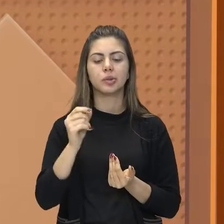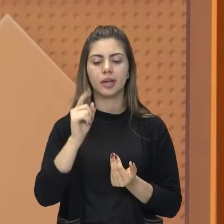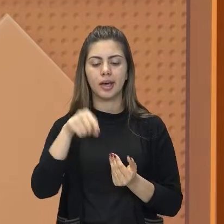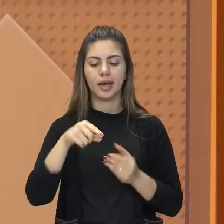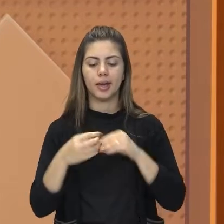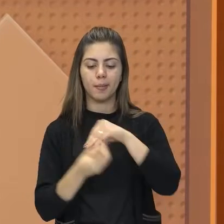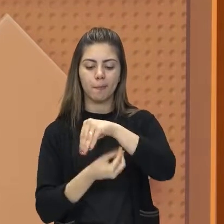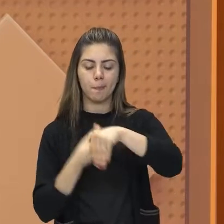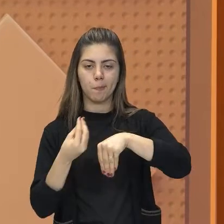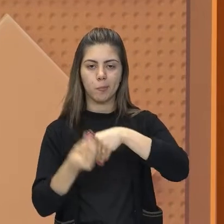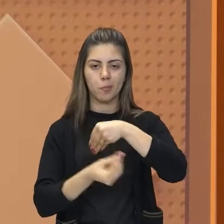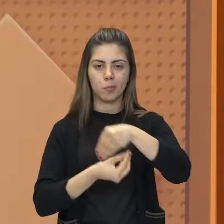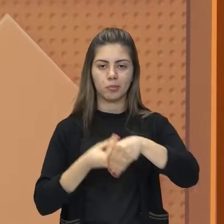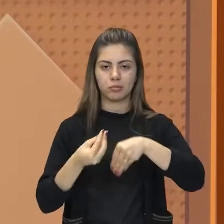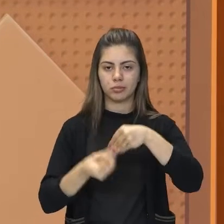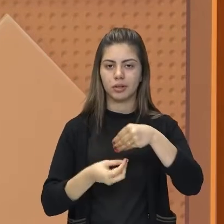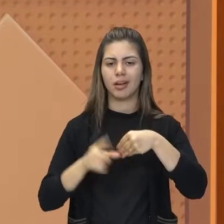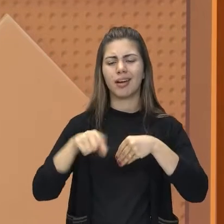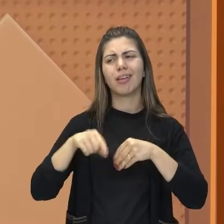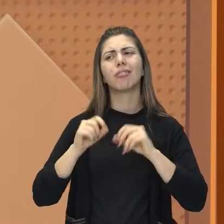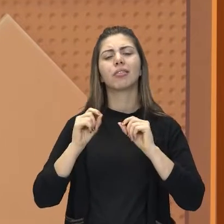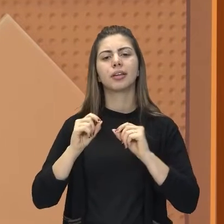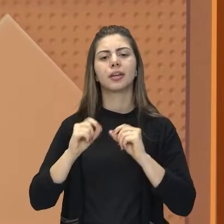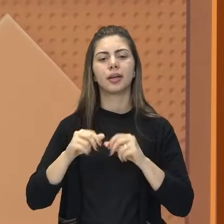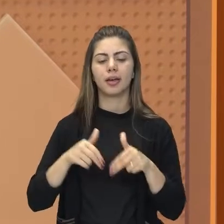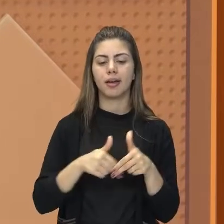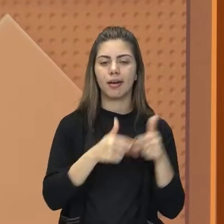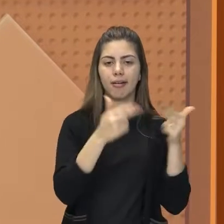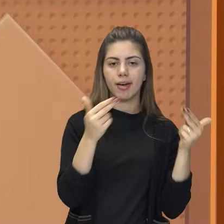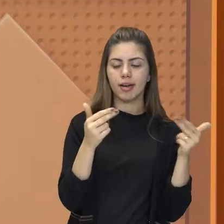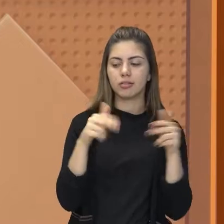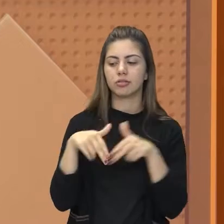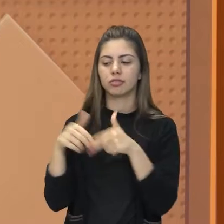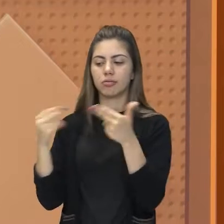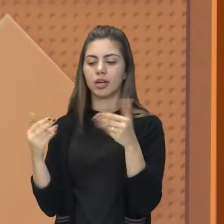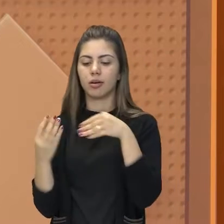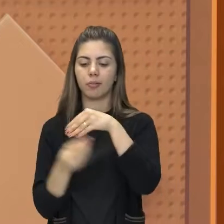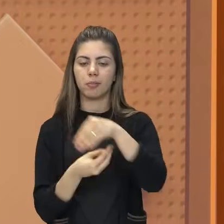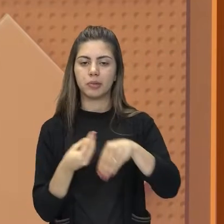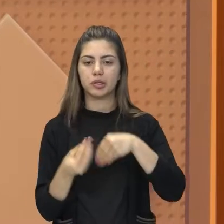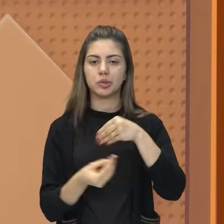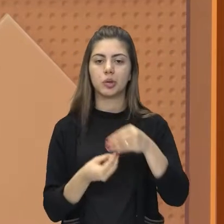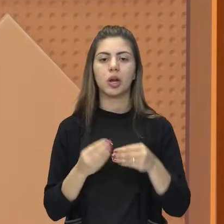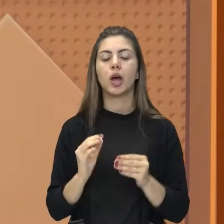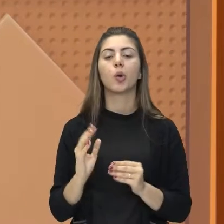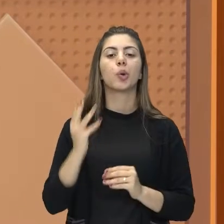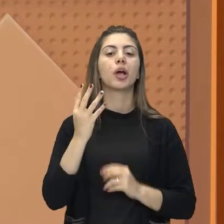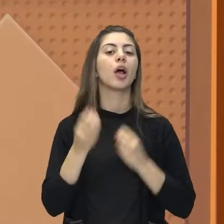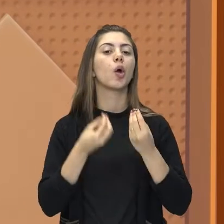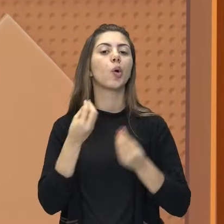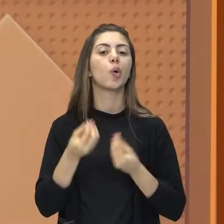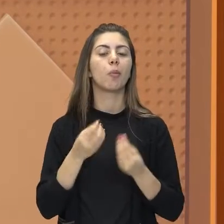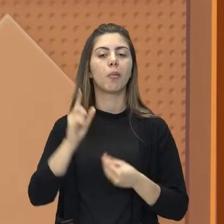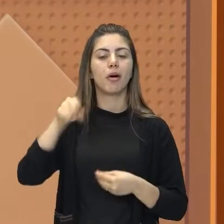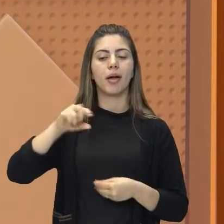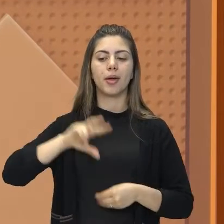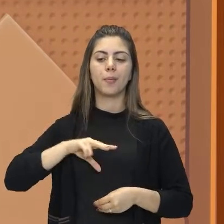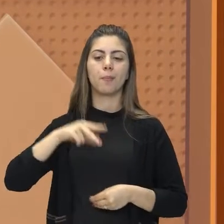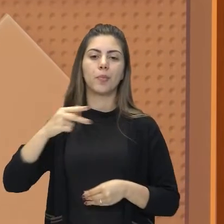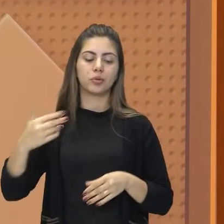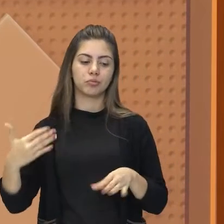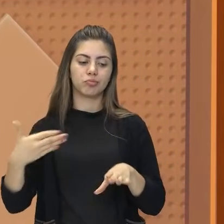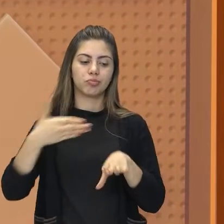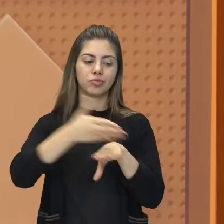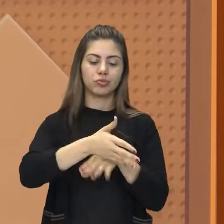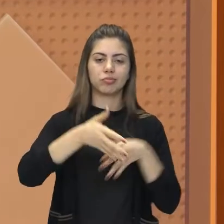ou seja, de mistura étnica, vai acontecer com a introdução dos portugueses no